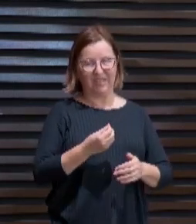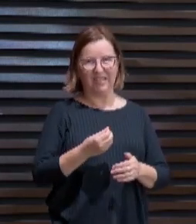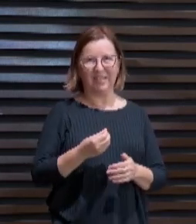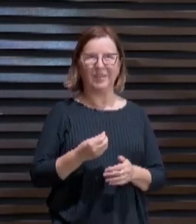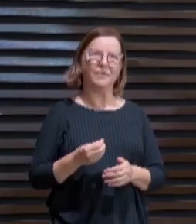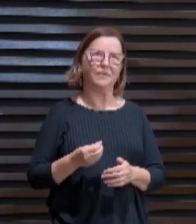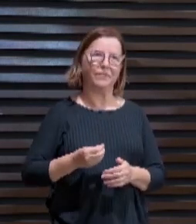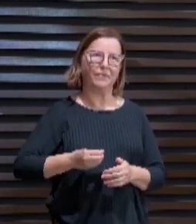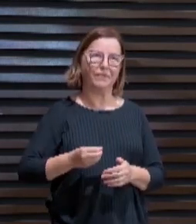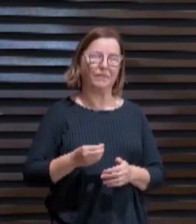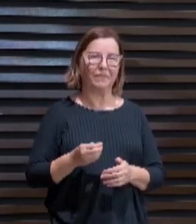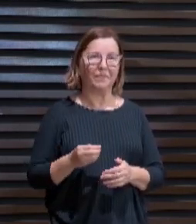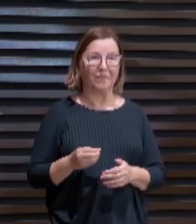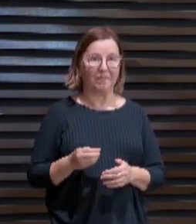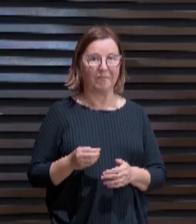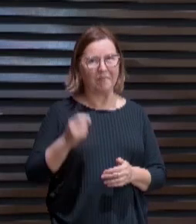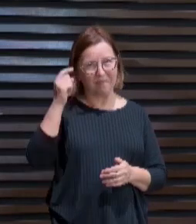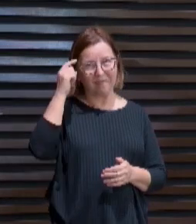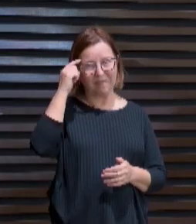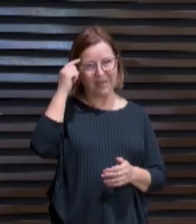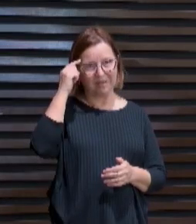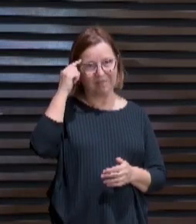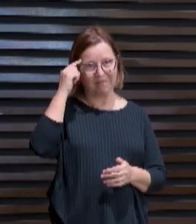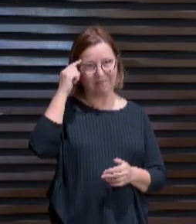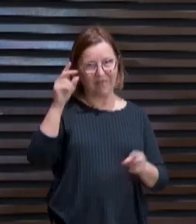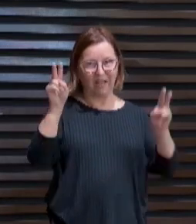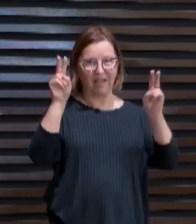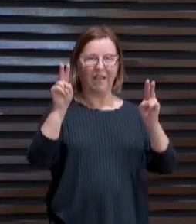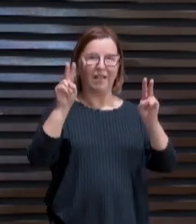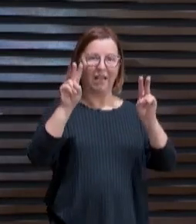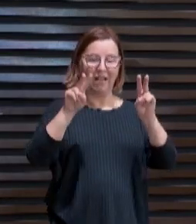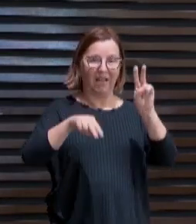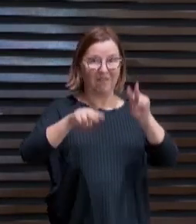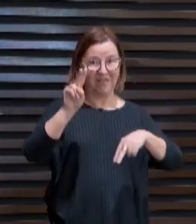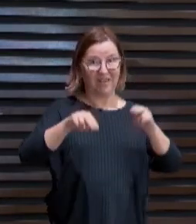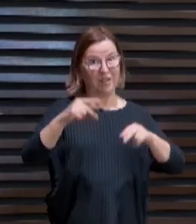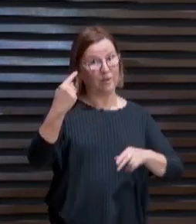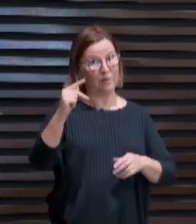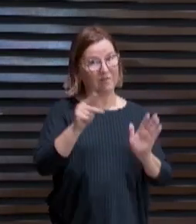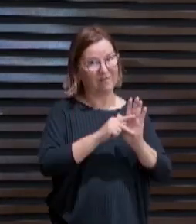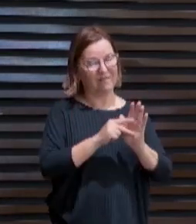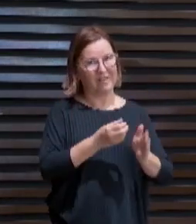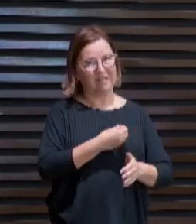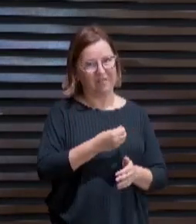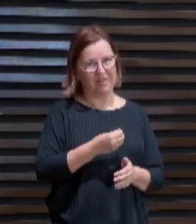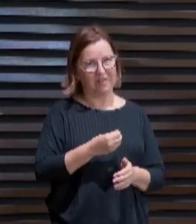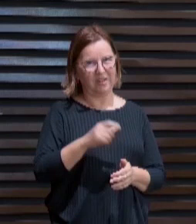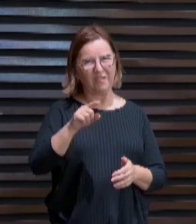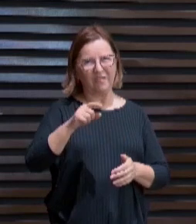no lugar desses irmãos, né? Reavalie sua vida aí, meu irmão. A Igreja de Cristo vai passar. Você acha que é possível isso acontecer